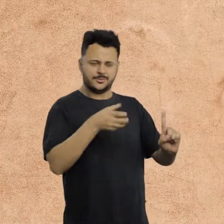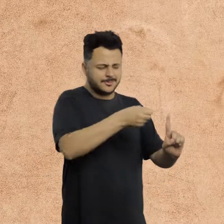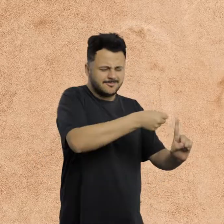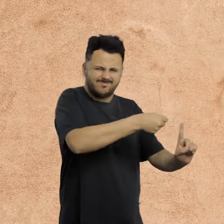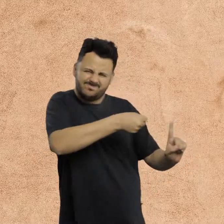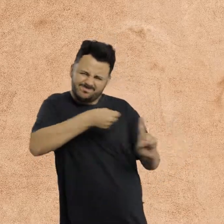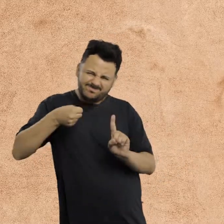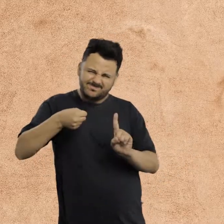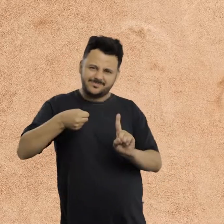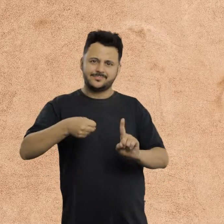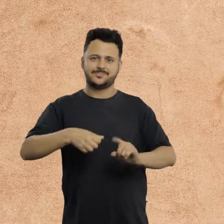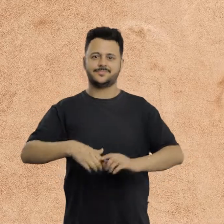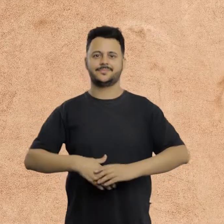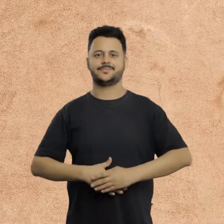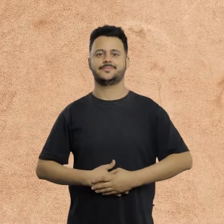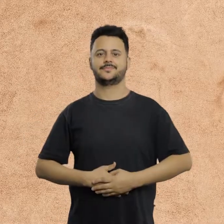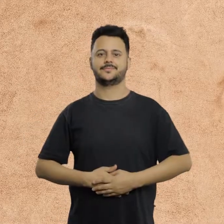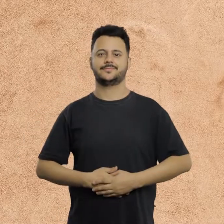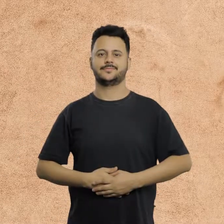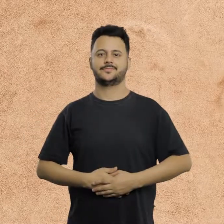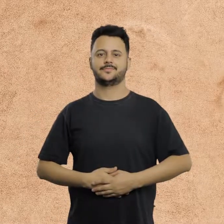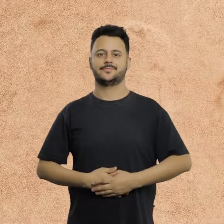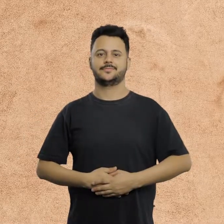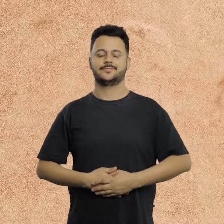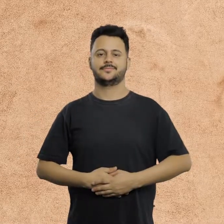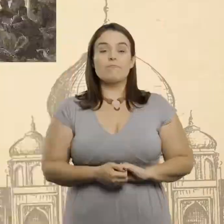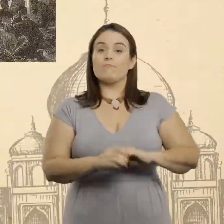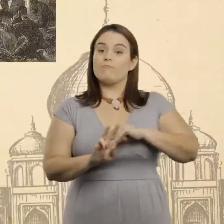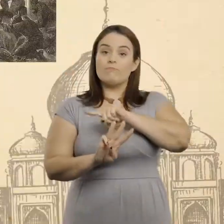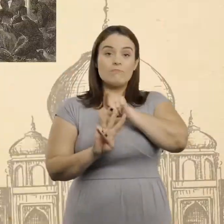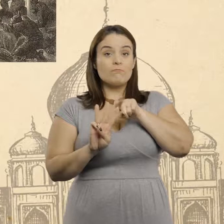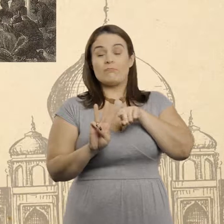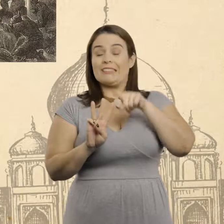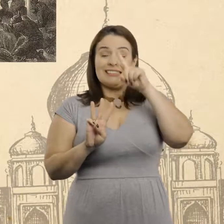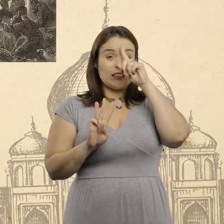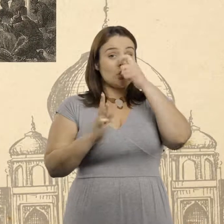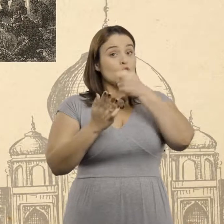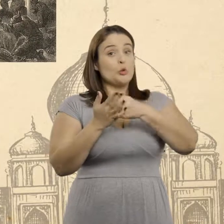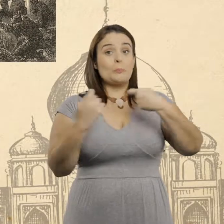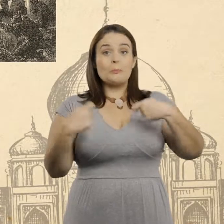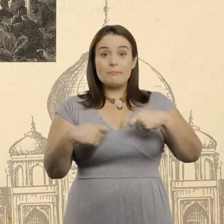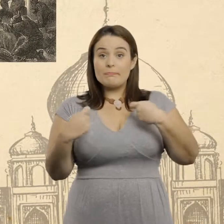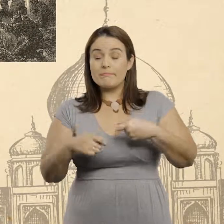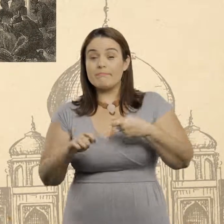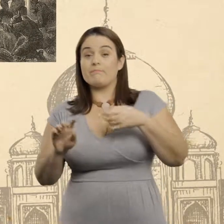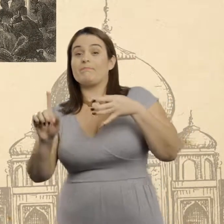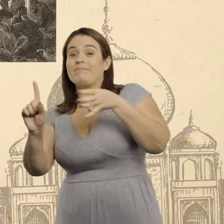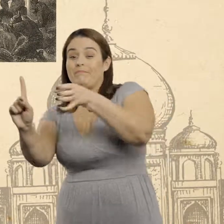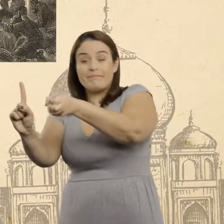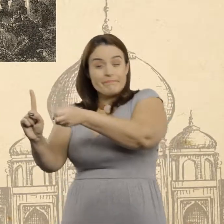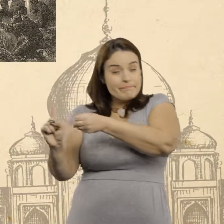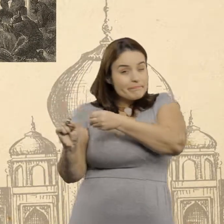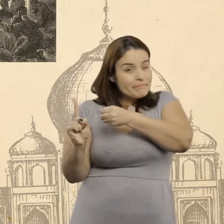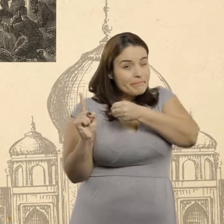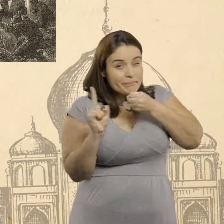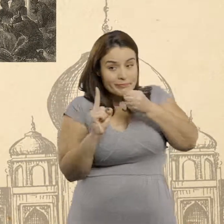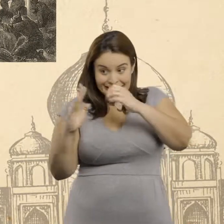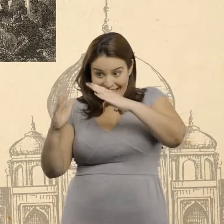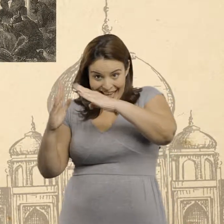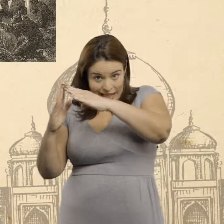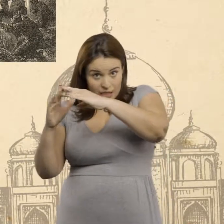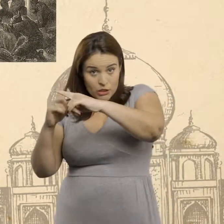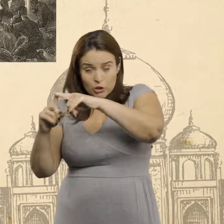Raptar. Levar à força uma pessoa. Eles decidiram que teriam que raptá-la naquela mesma